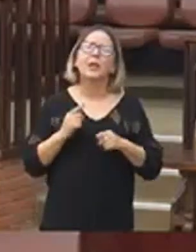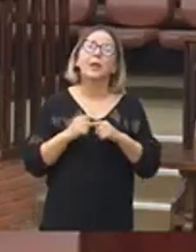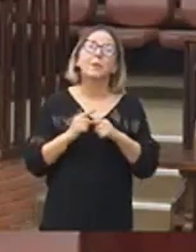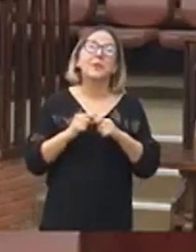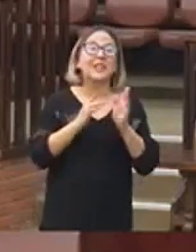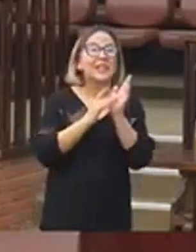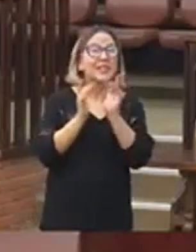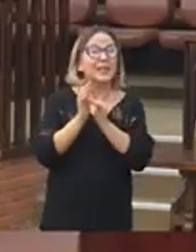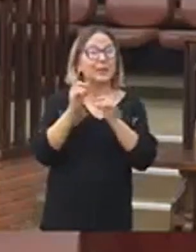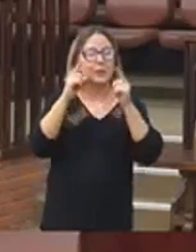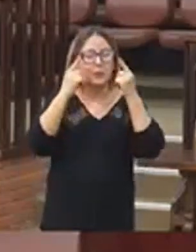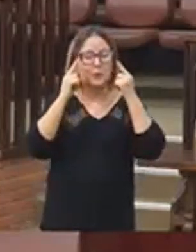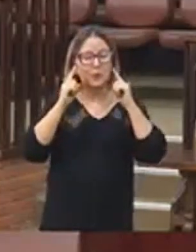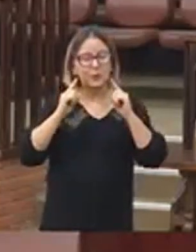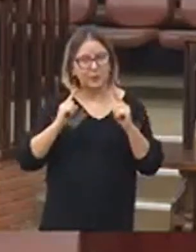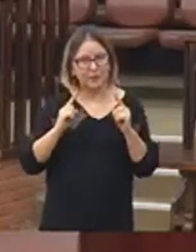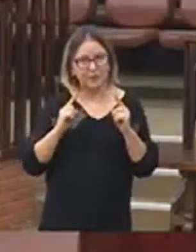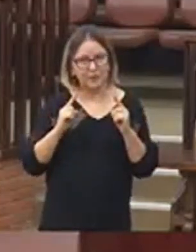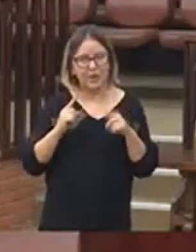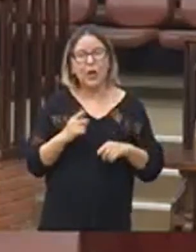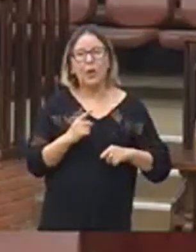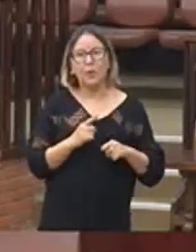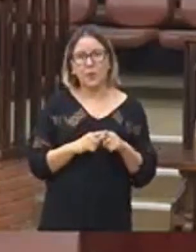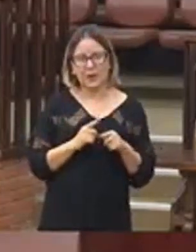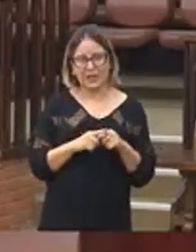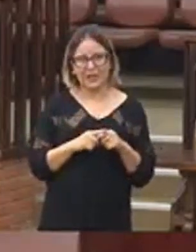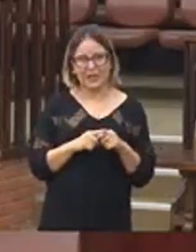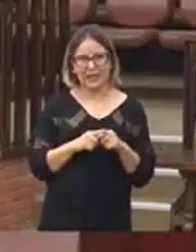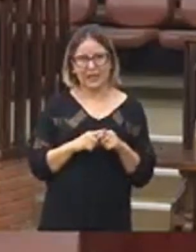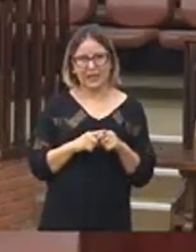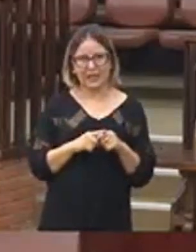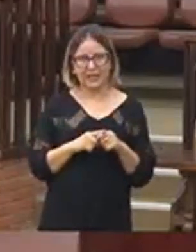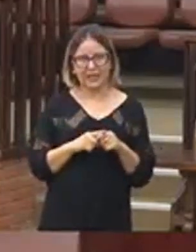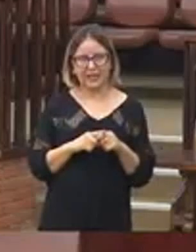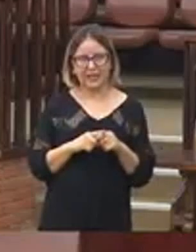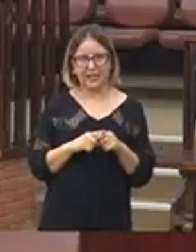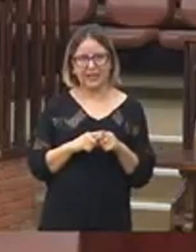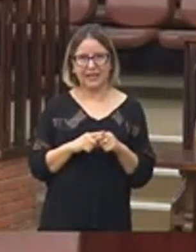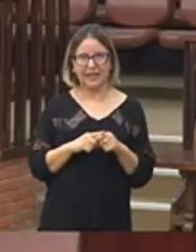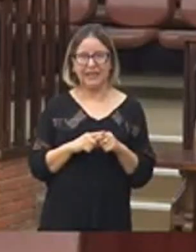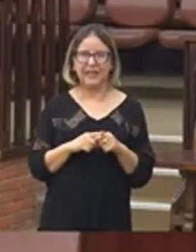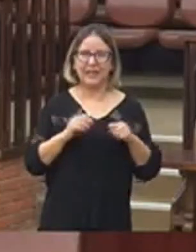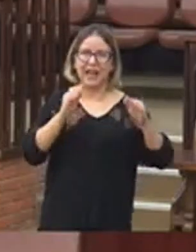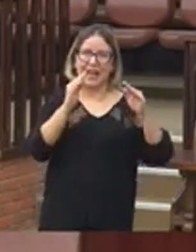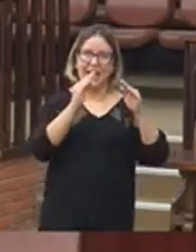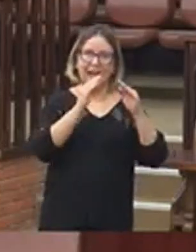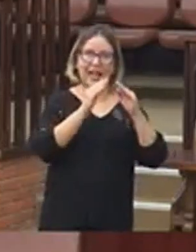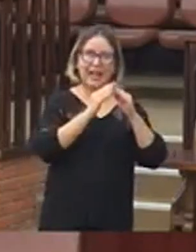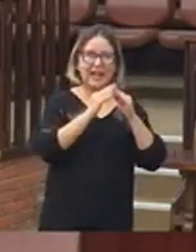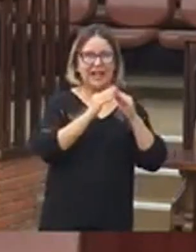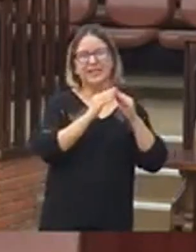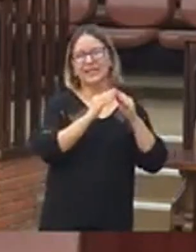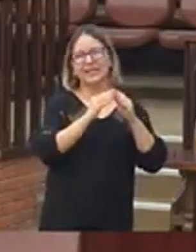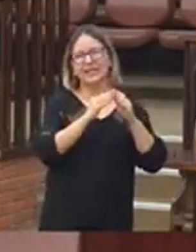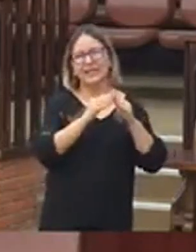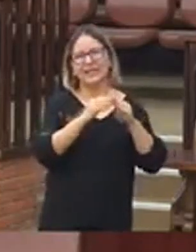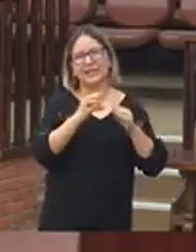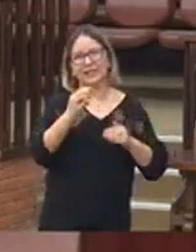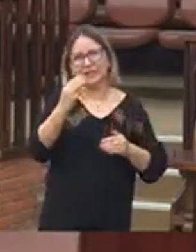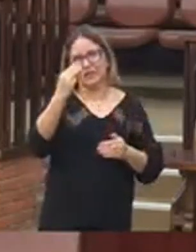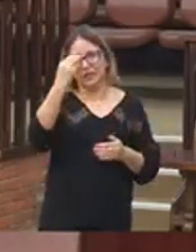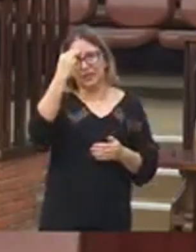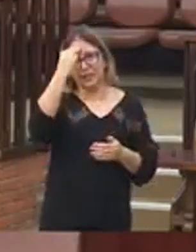Porque naquela casa a fé havia se